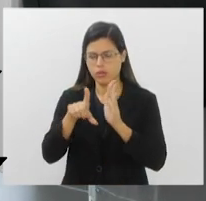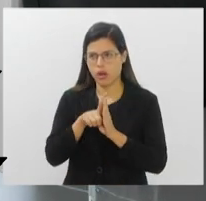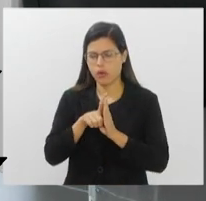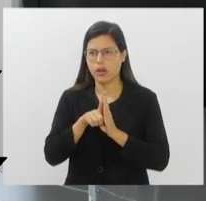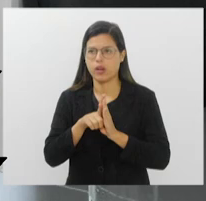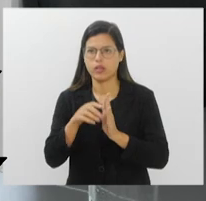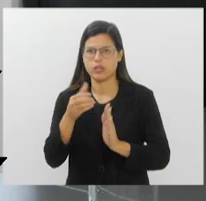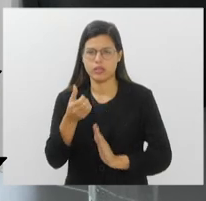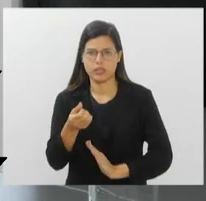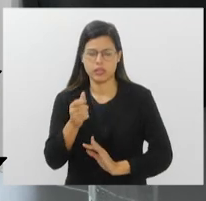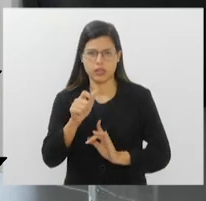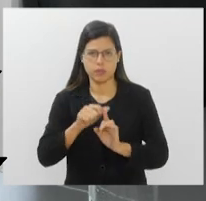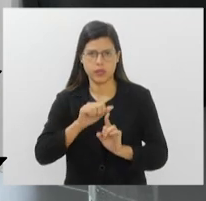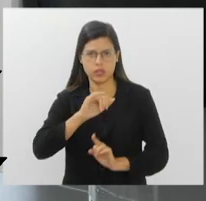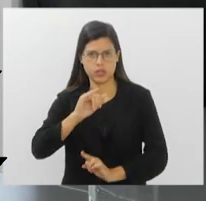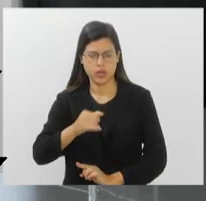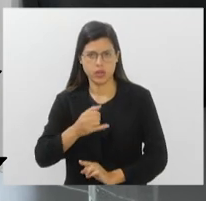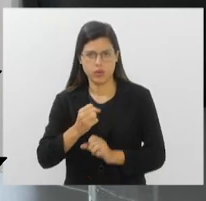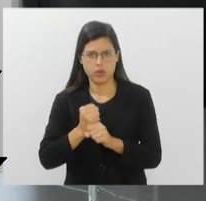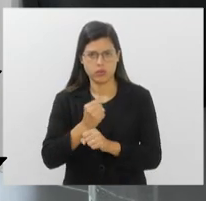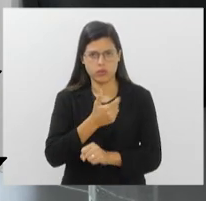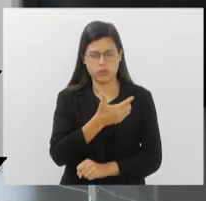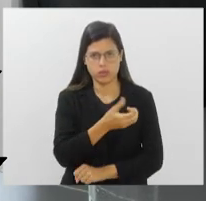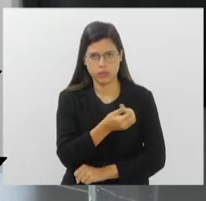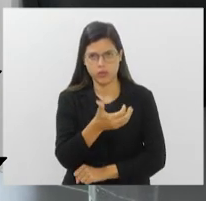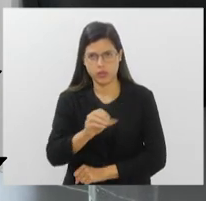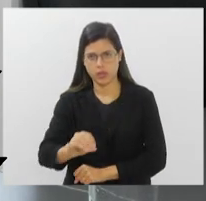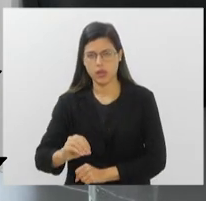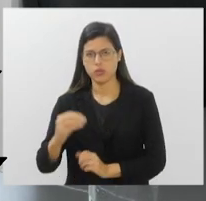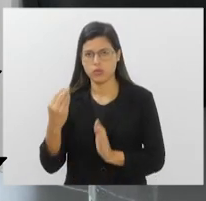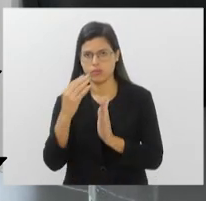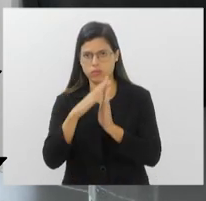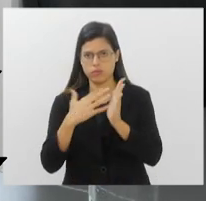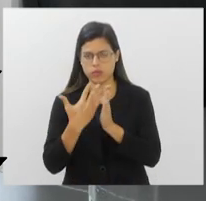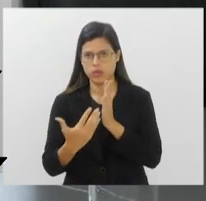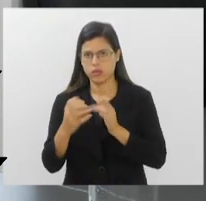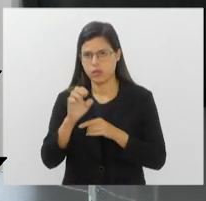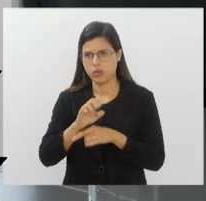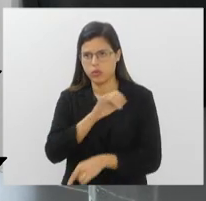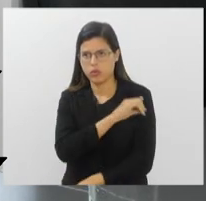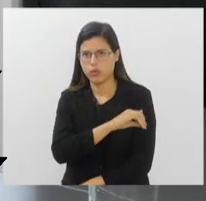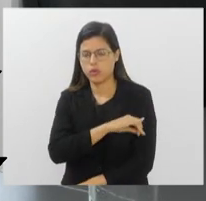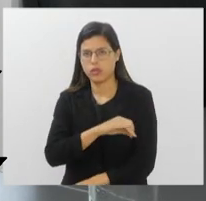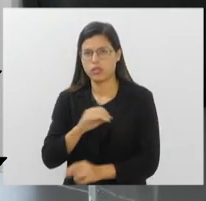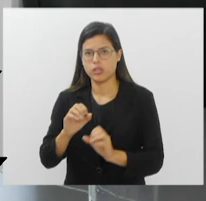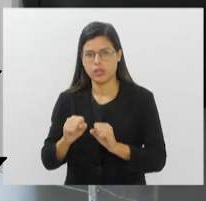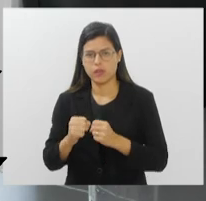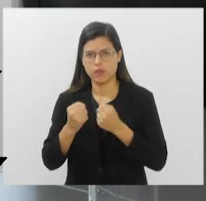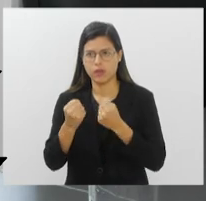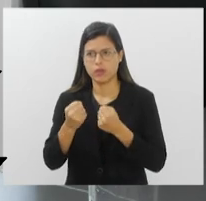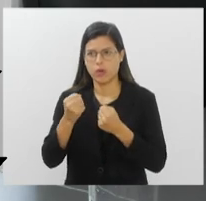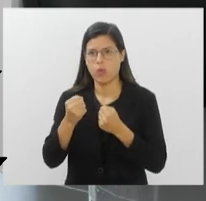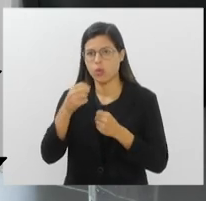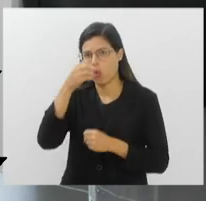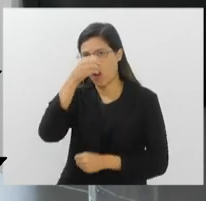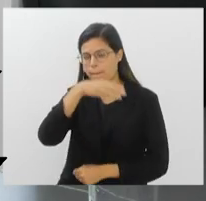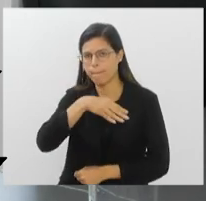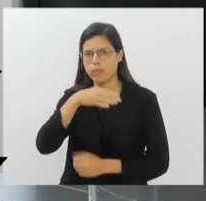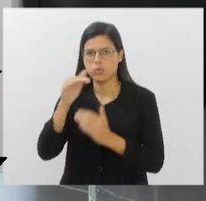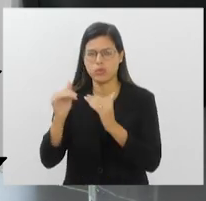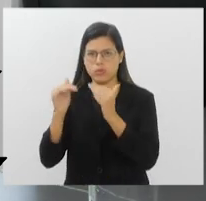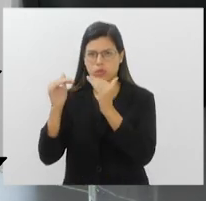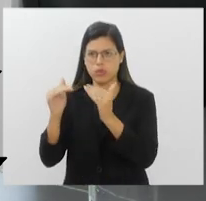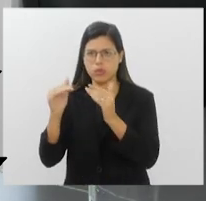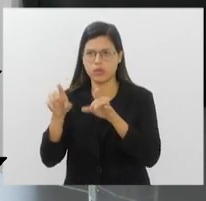de janeiro de 2010, incluindo no calendário oficial do Estado do Rio de Janeiro o dia de defesa contra o abuso de autoridade e o Estado Democrático